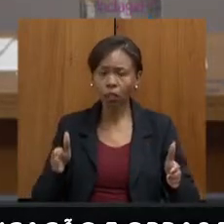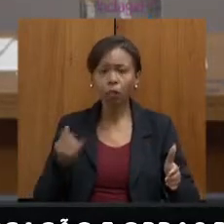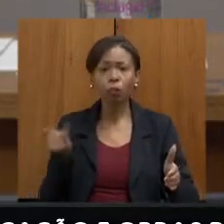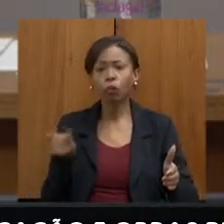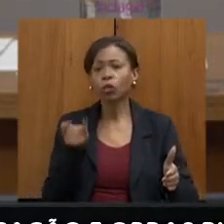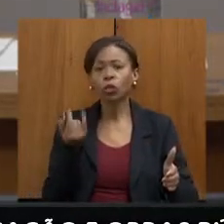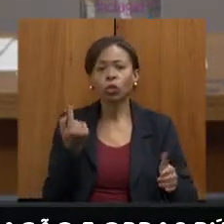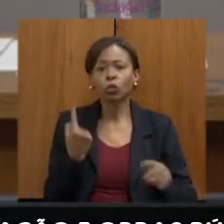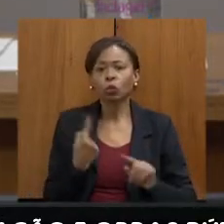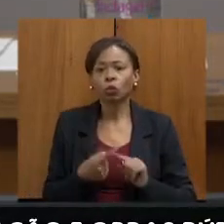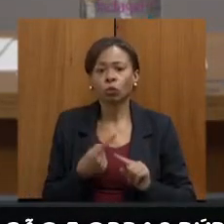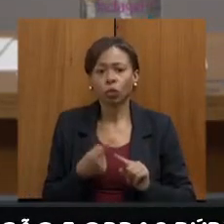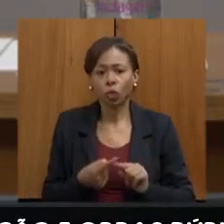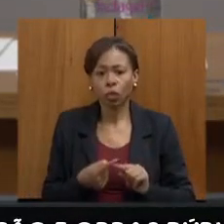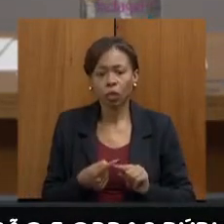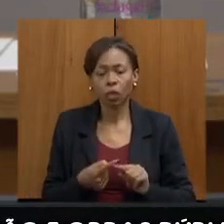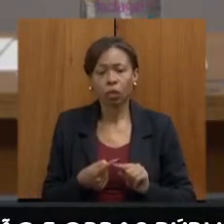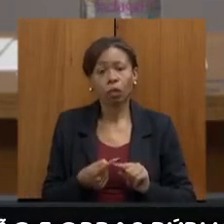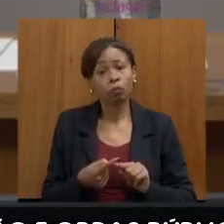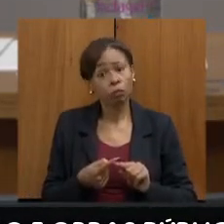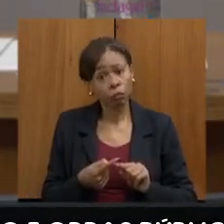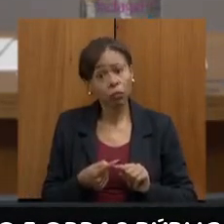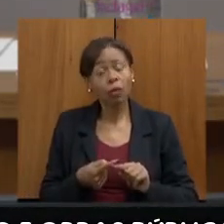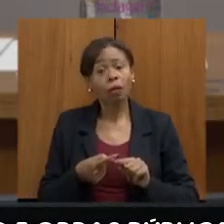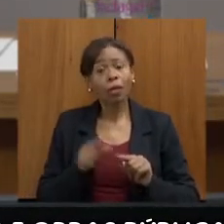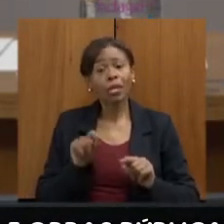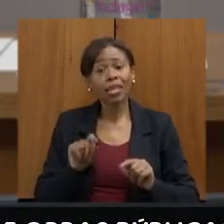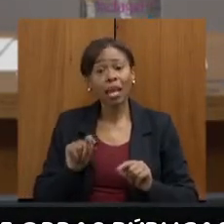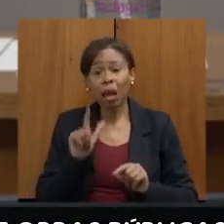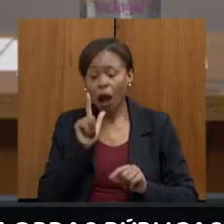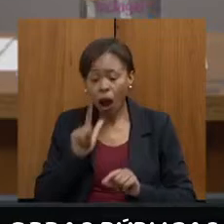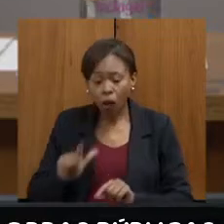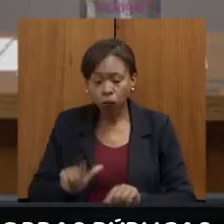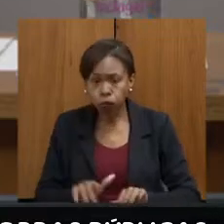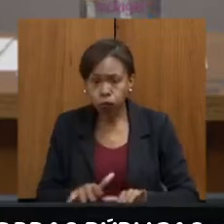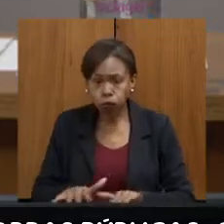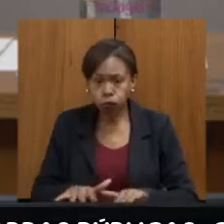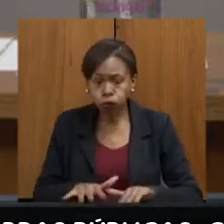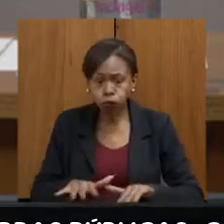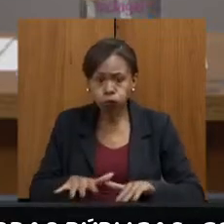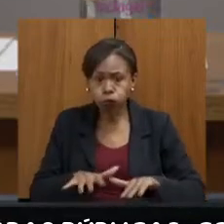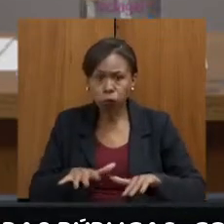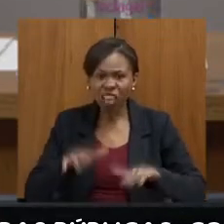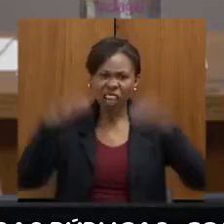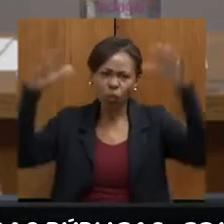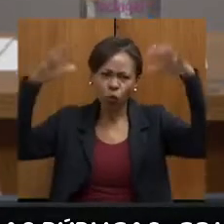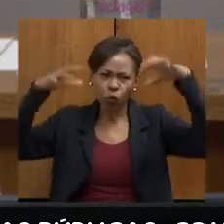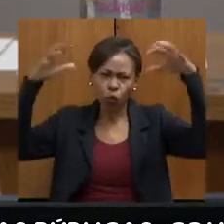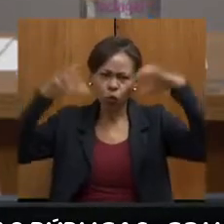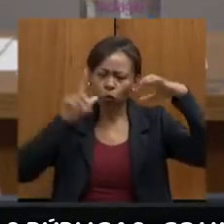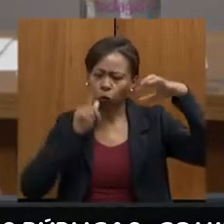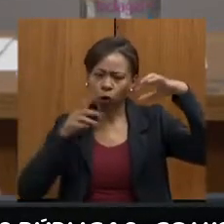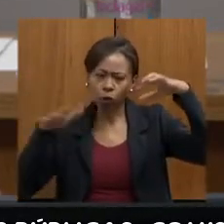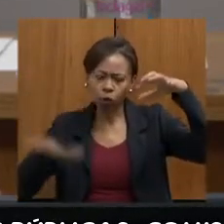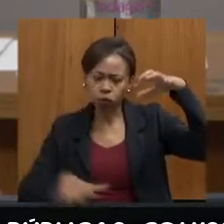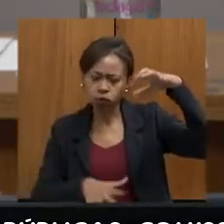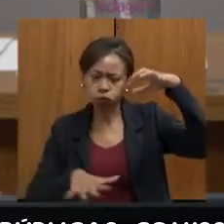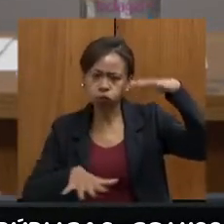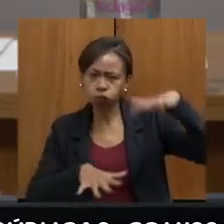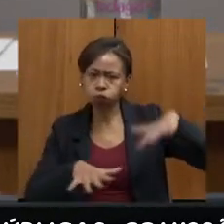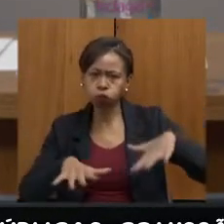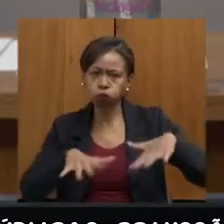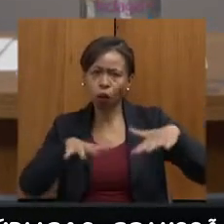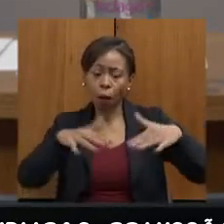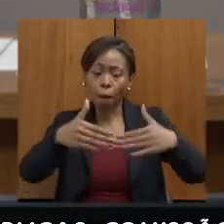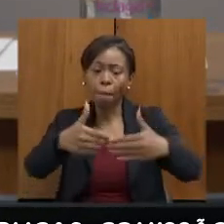elas servem para conter o fluxo de água durante as churros que gera